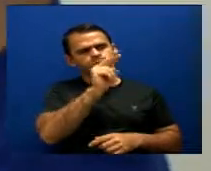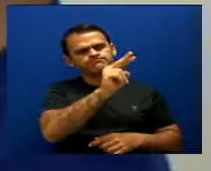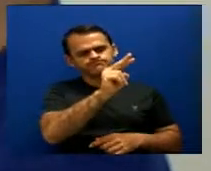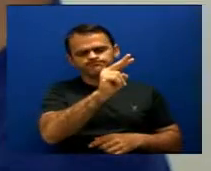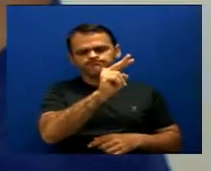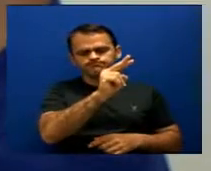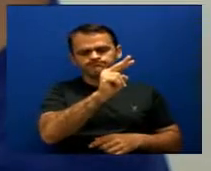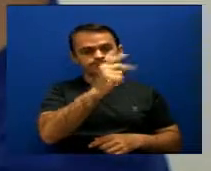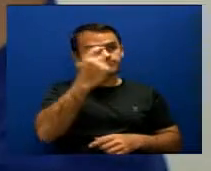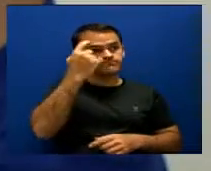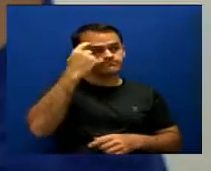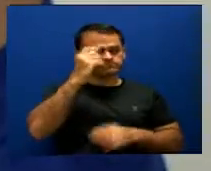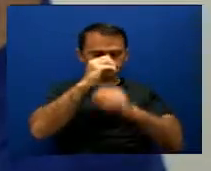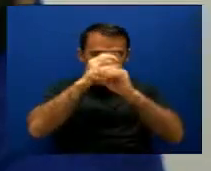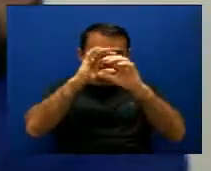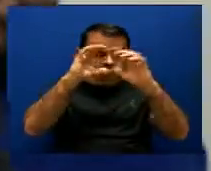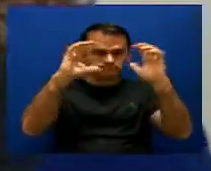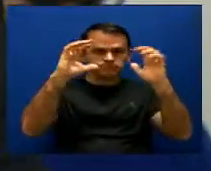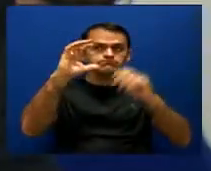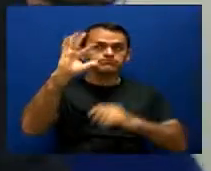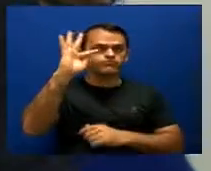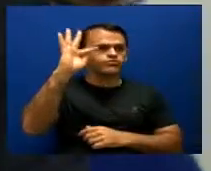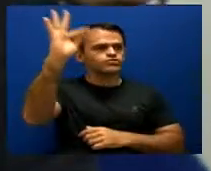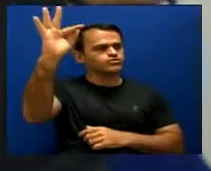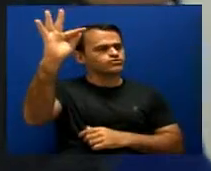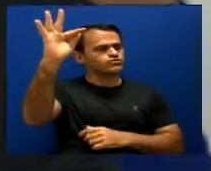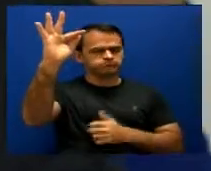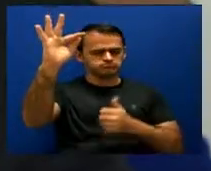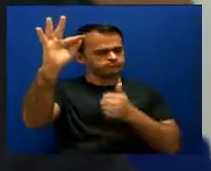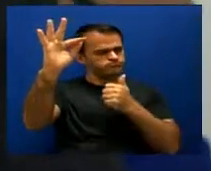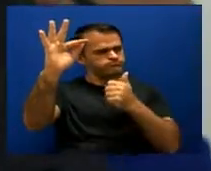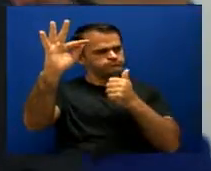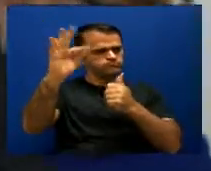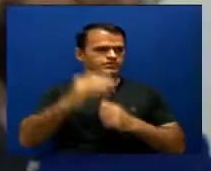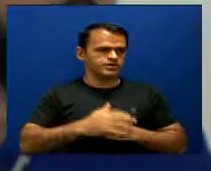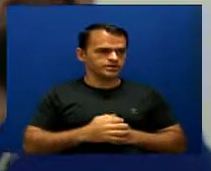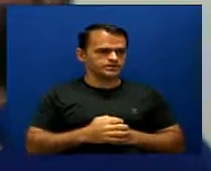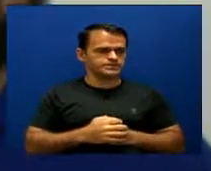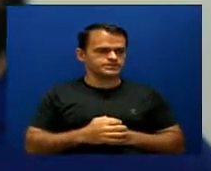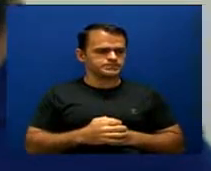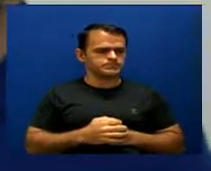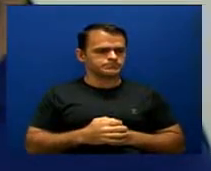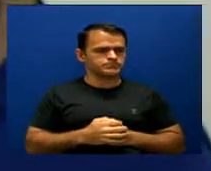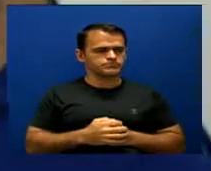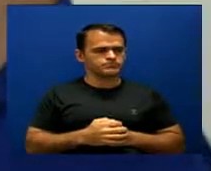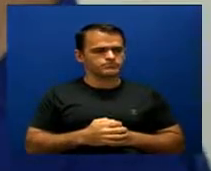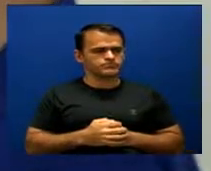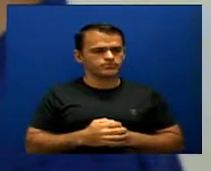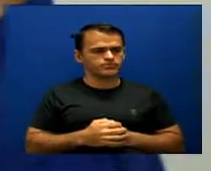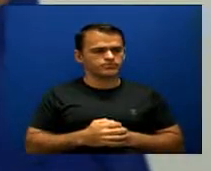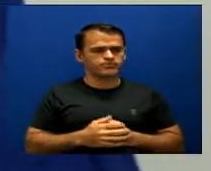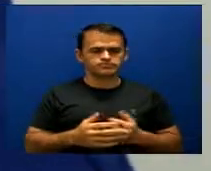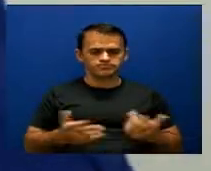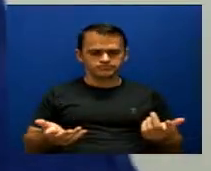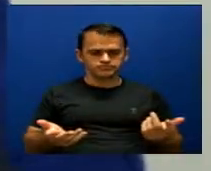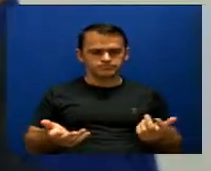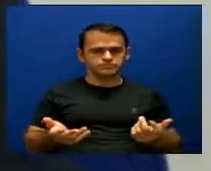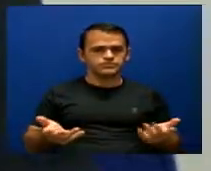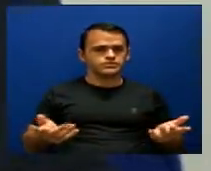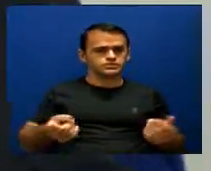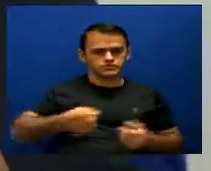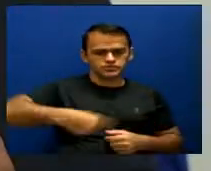futuro florido, olho para um futuro promissor. Então, o que eu vejo é que tudo que nós fazemos na nossa